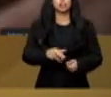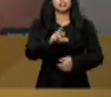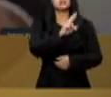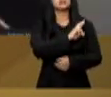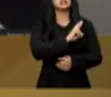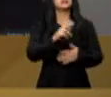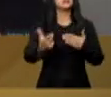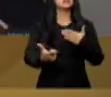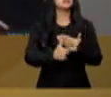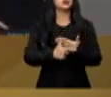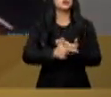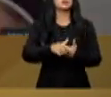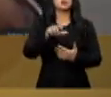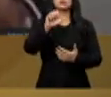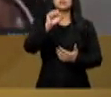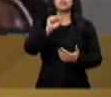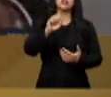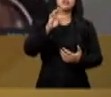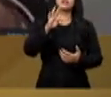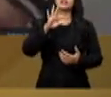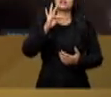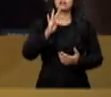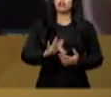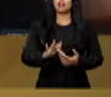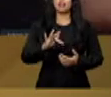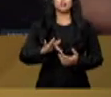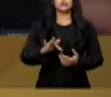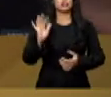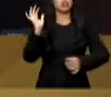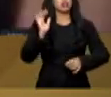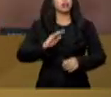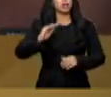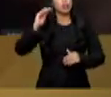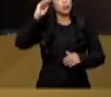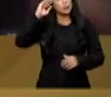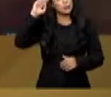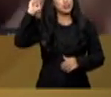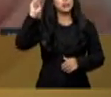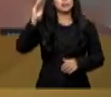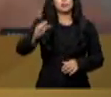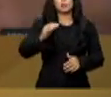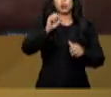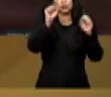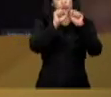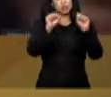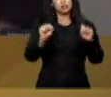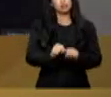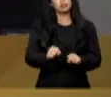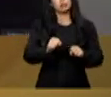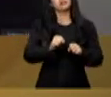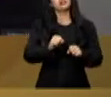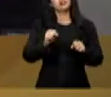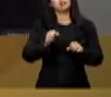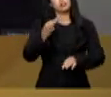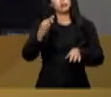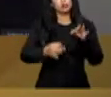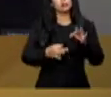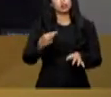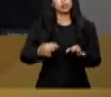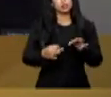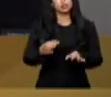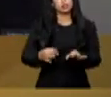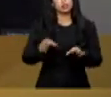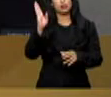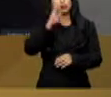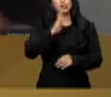Corte, que é o pináculo de todo o sistema judicial brasileiro, no sentido de ofertar uma